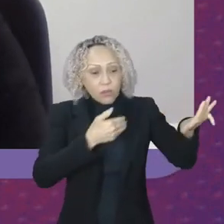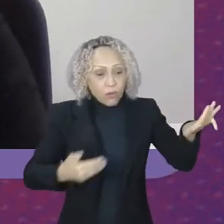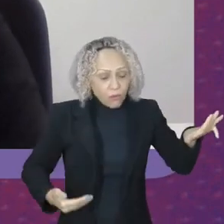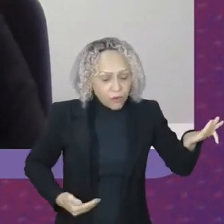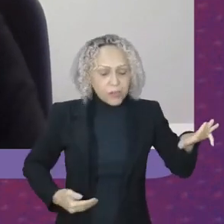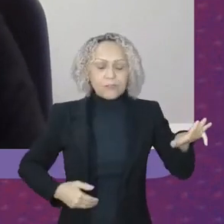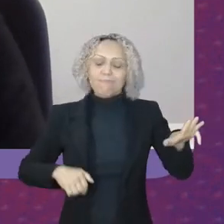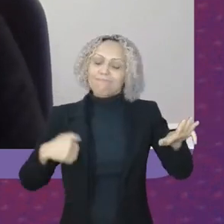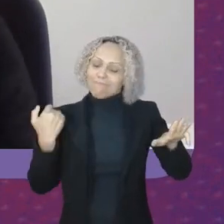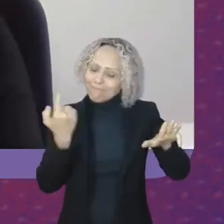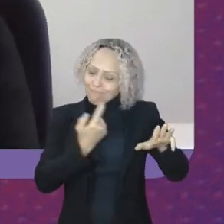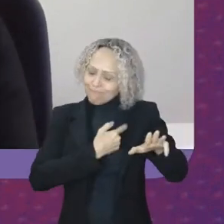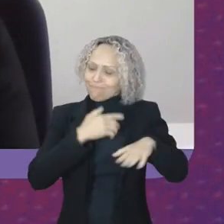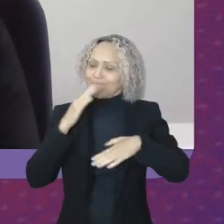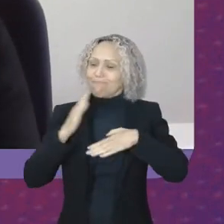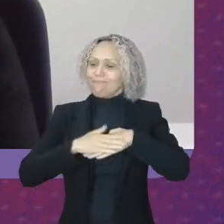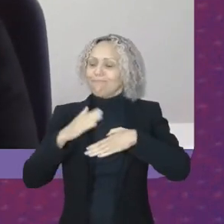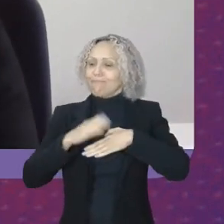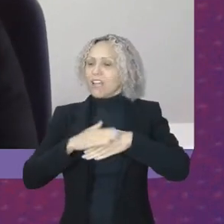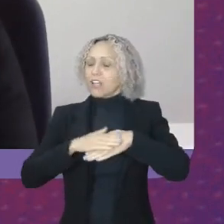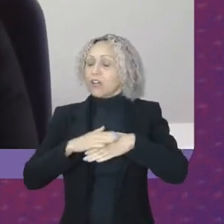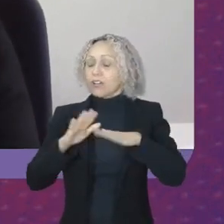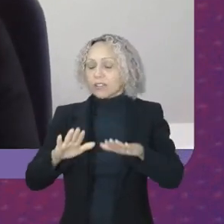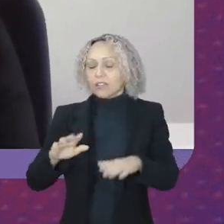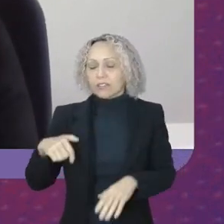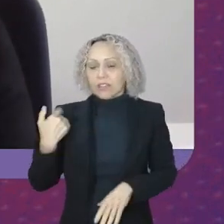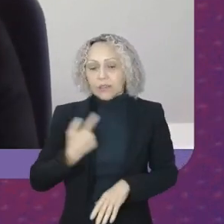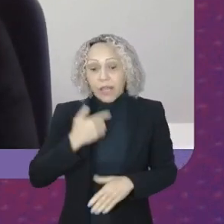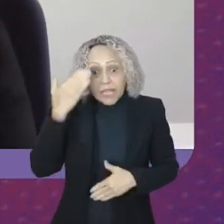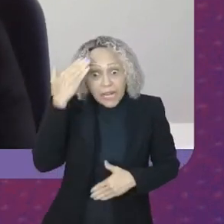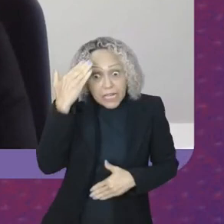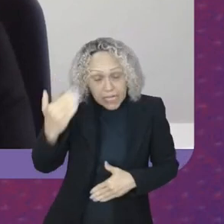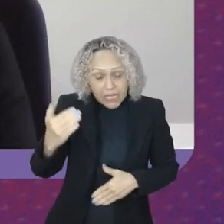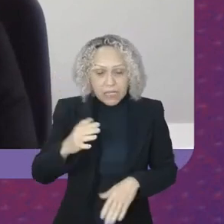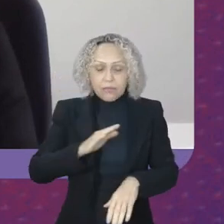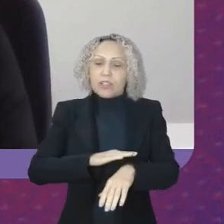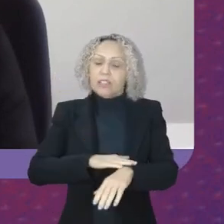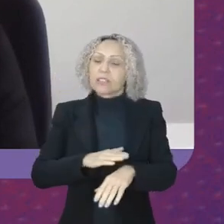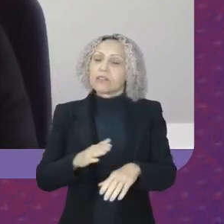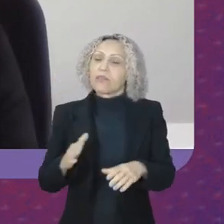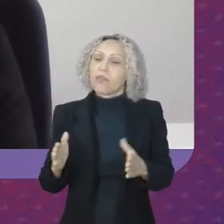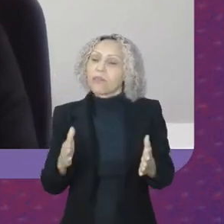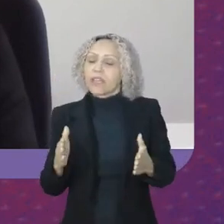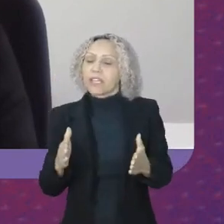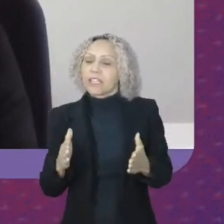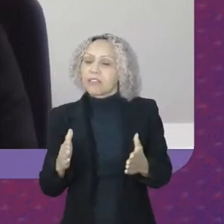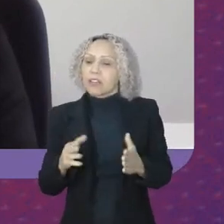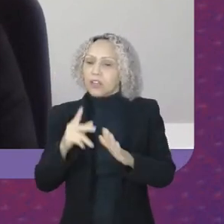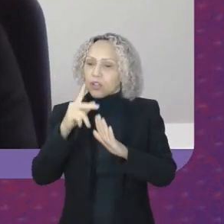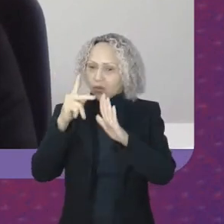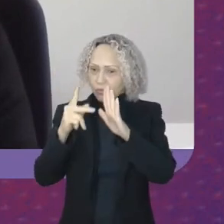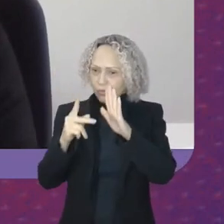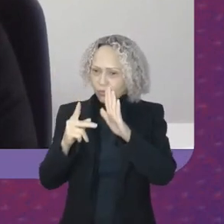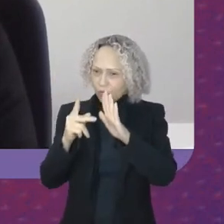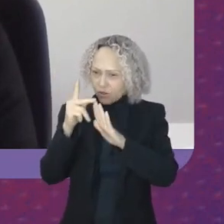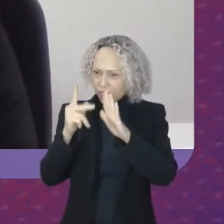muito por esse momento que nos foi oportunizado pelo projeto Elas por